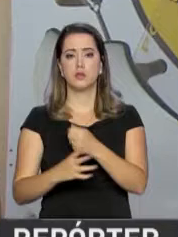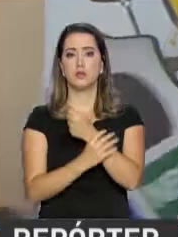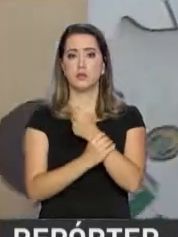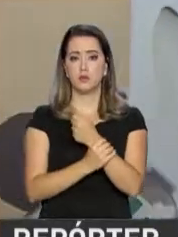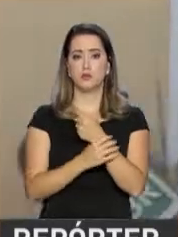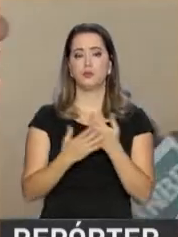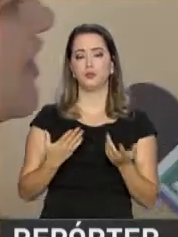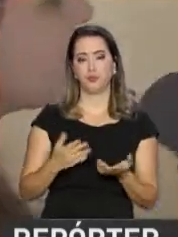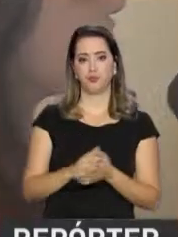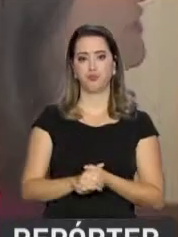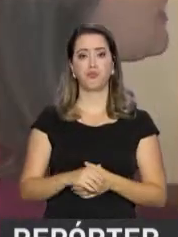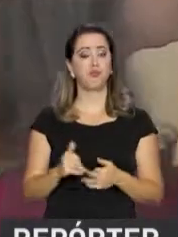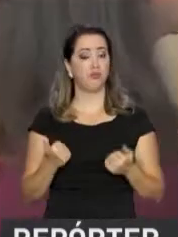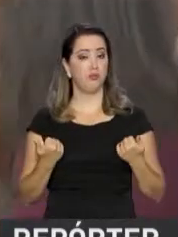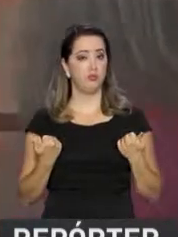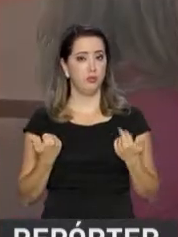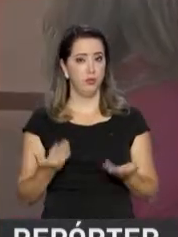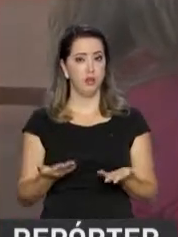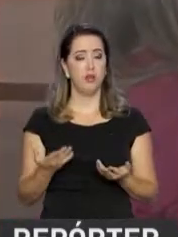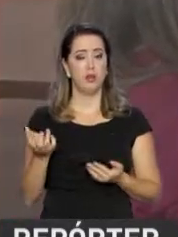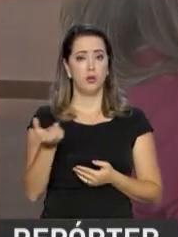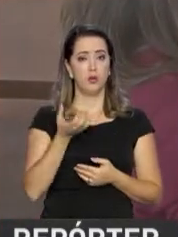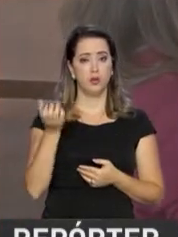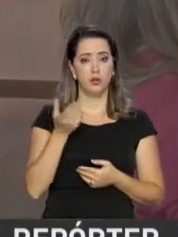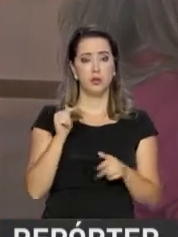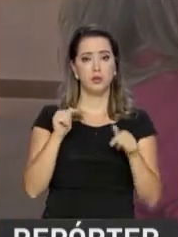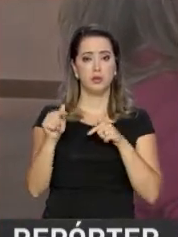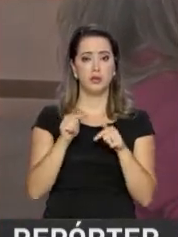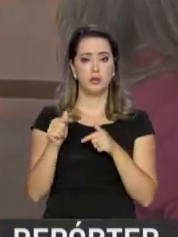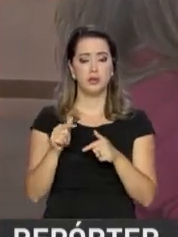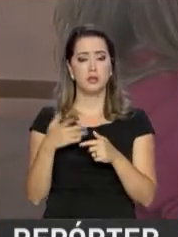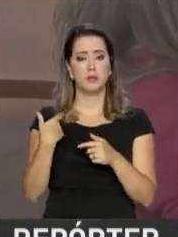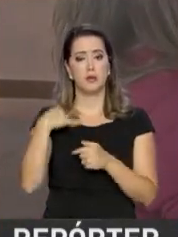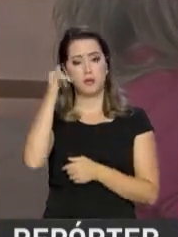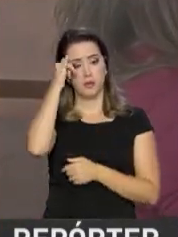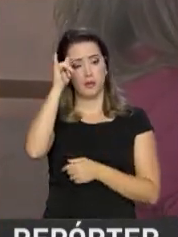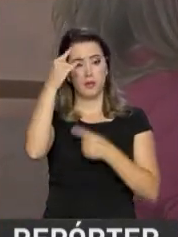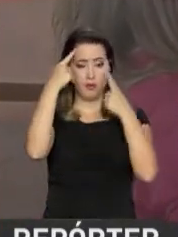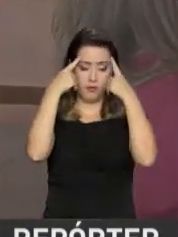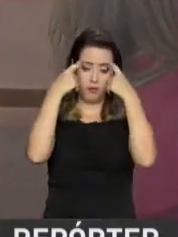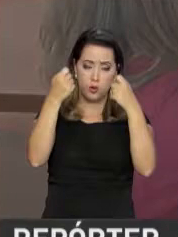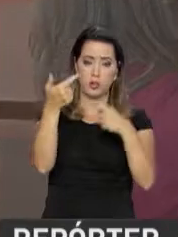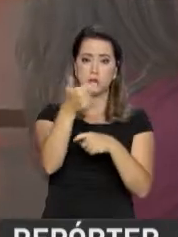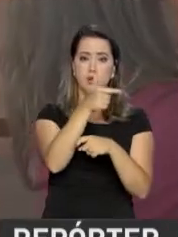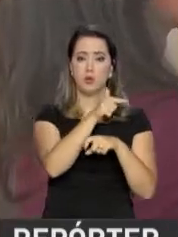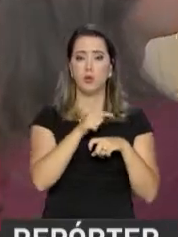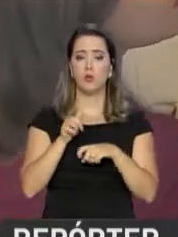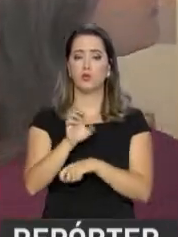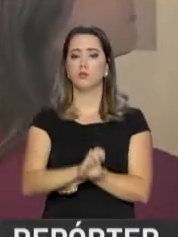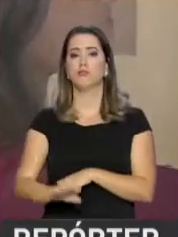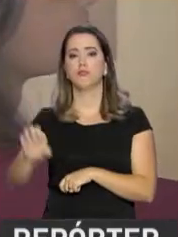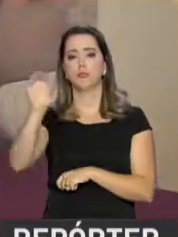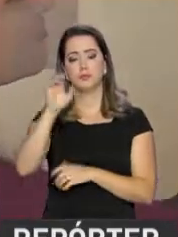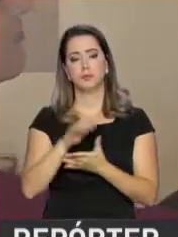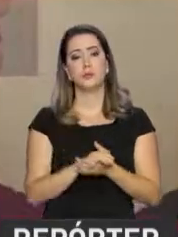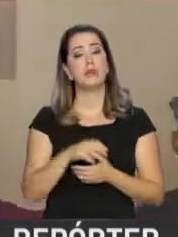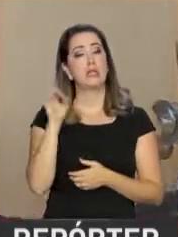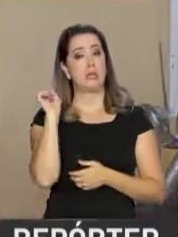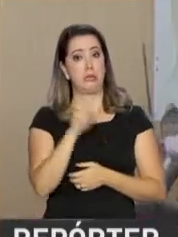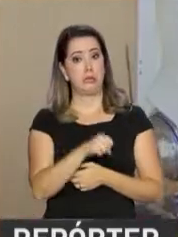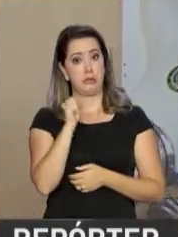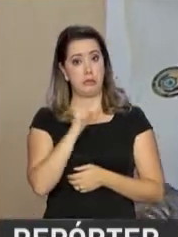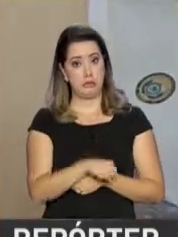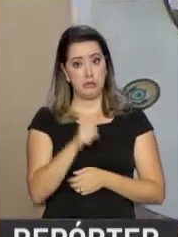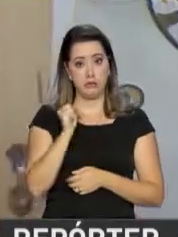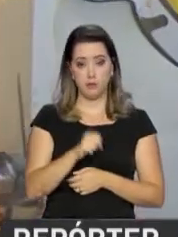janeiro a polícia rodoviária de pretende usar essas ações também para o combate da violência em outros estados sim é um modelo adotado com